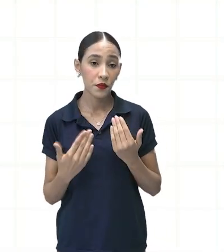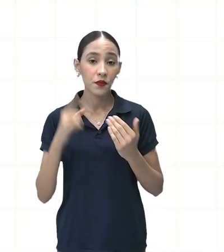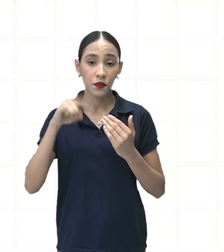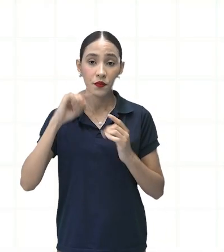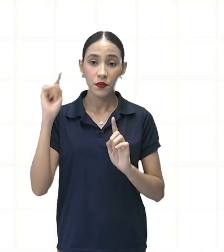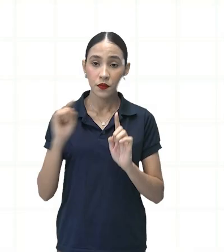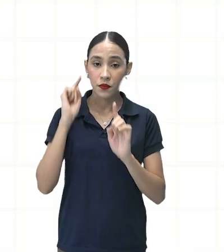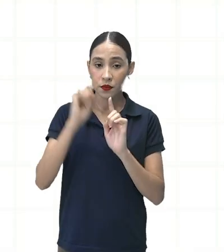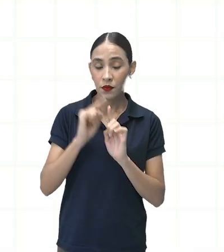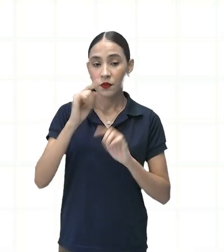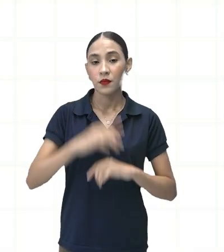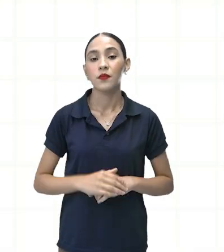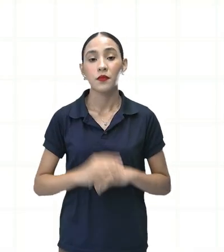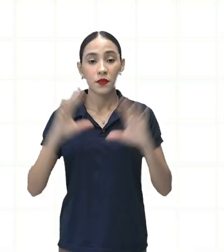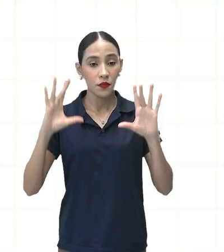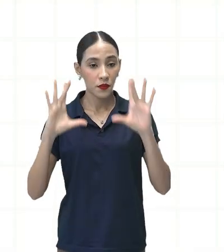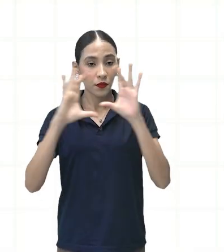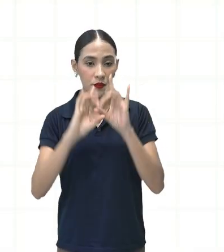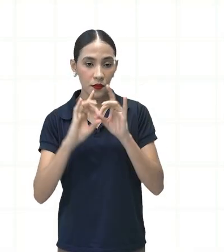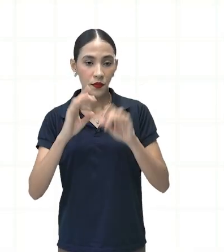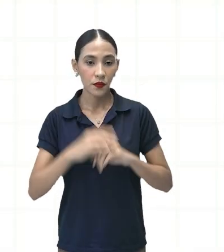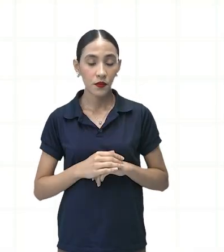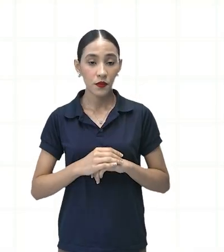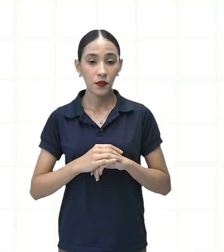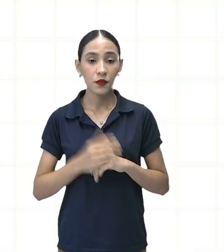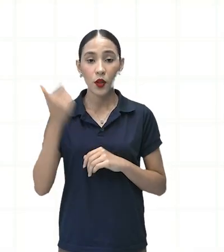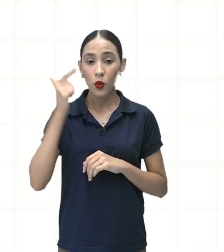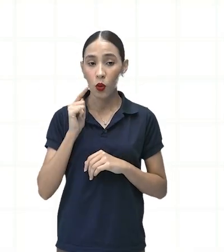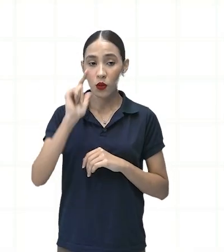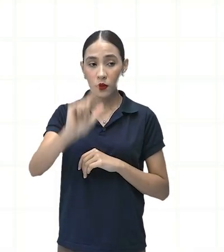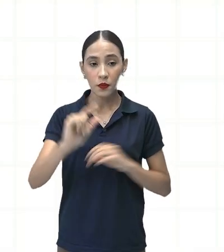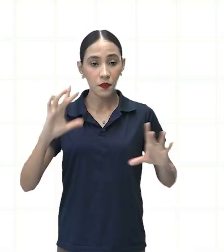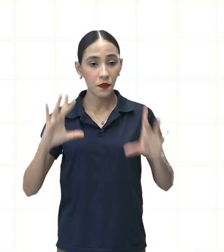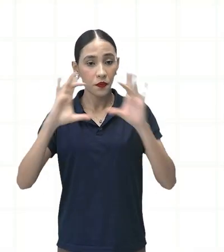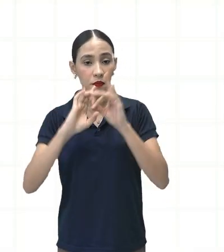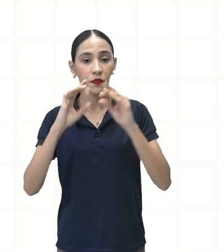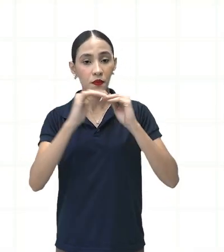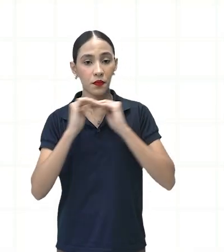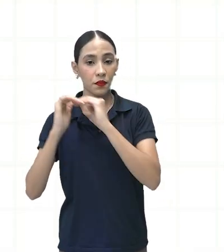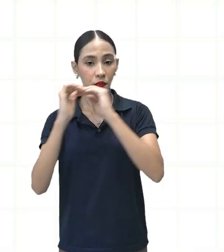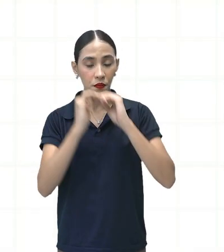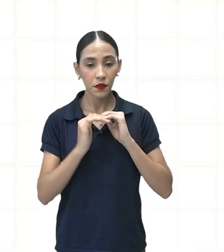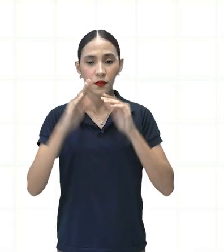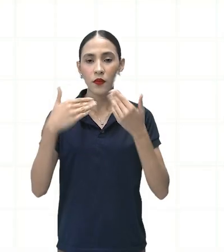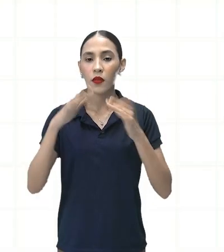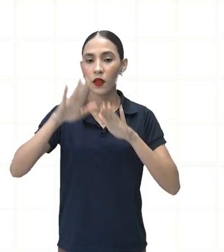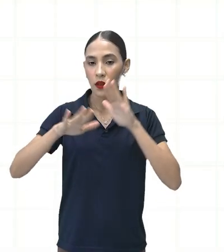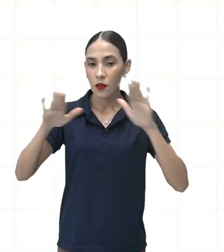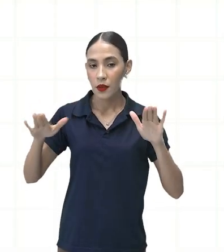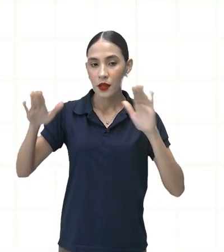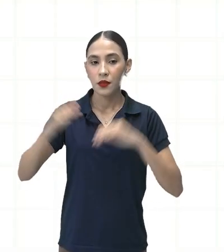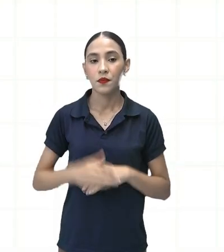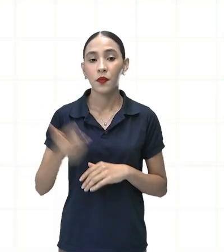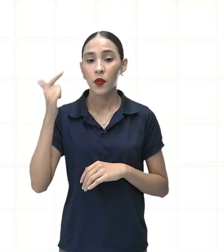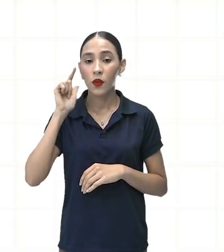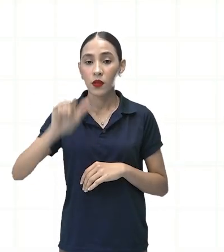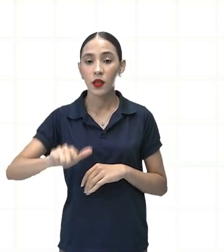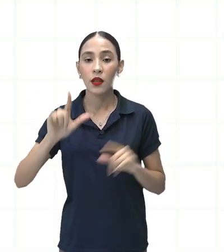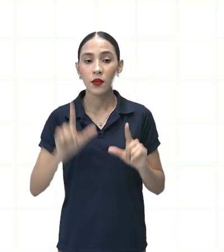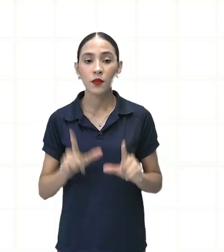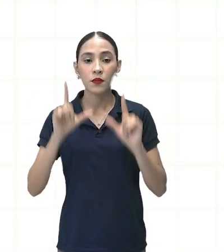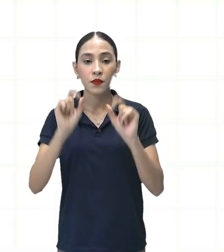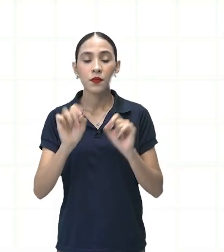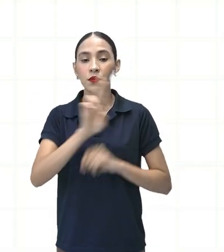é o objetivo de uma ligação, alcançar estabilidade, geralmente atingindo